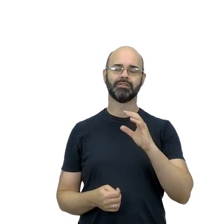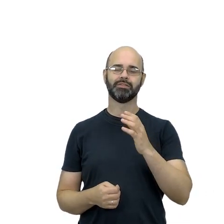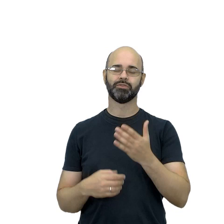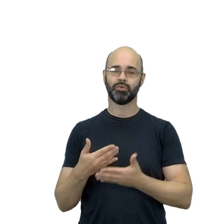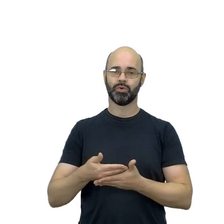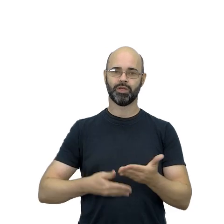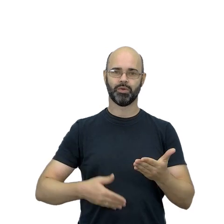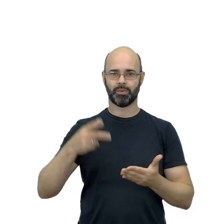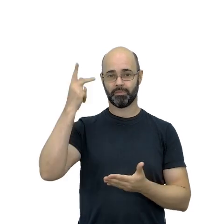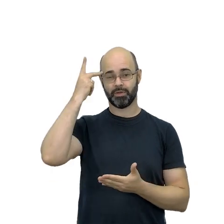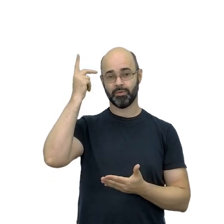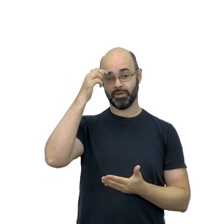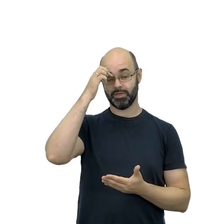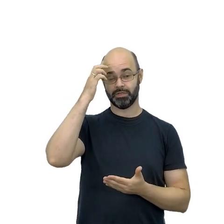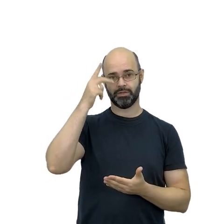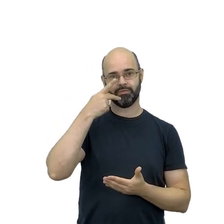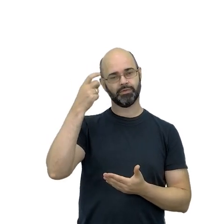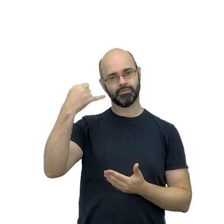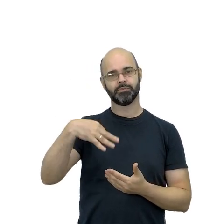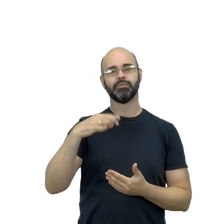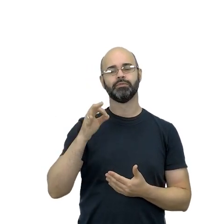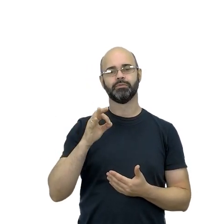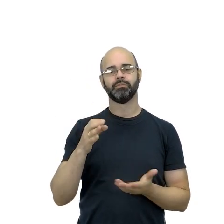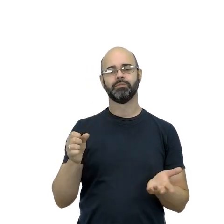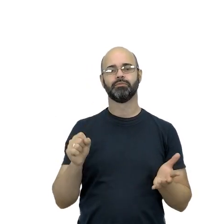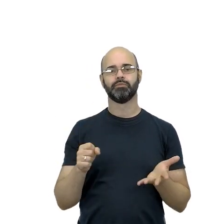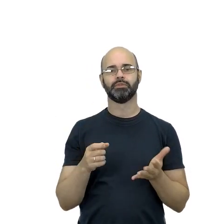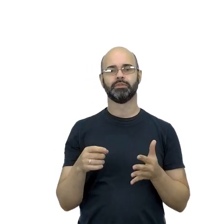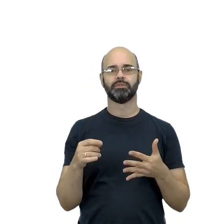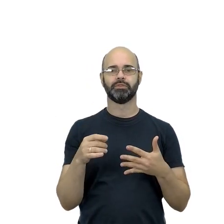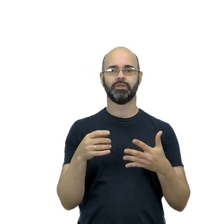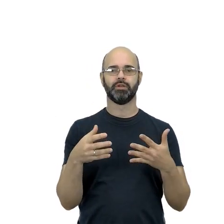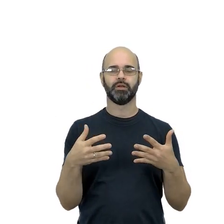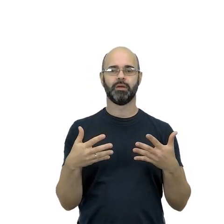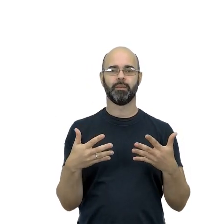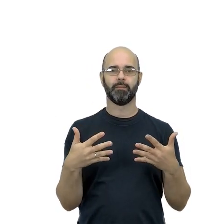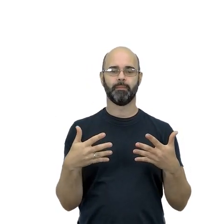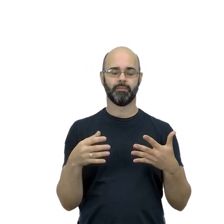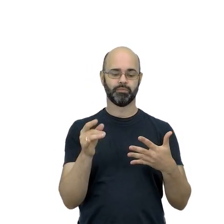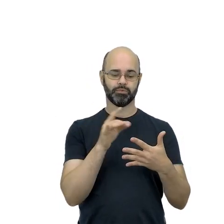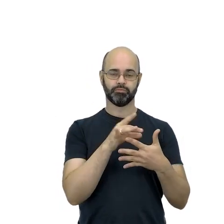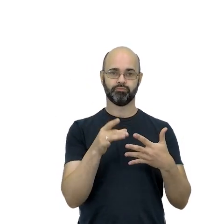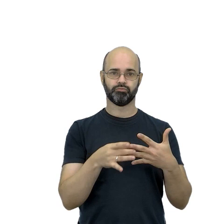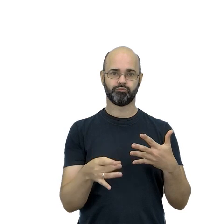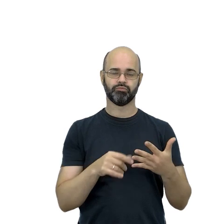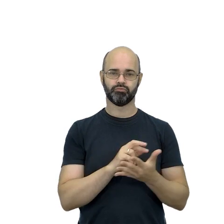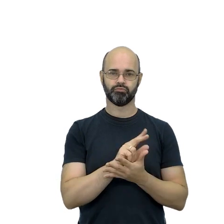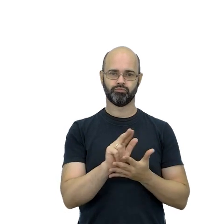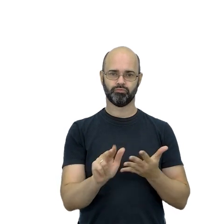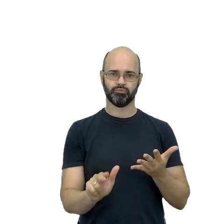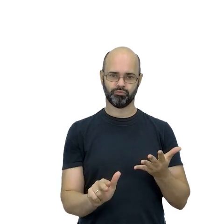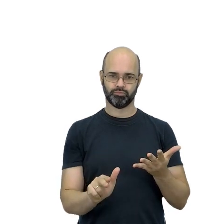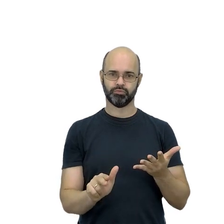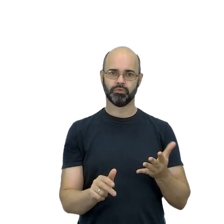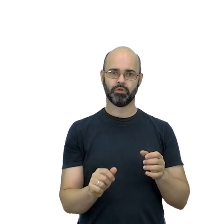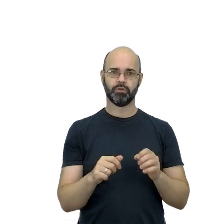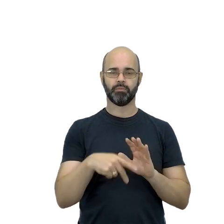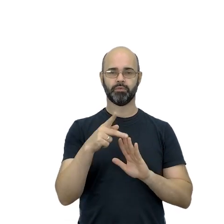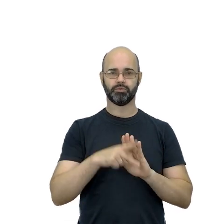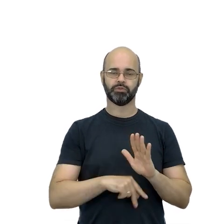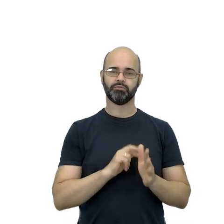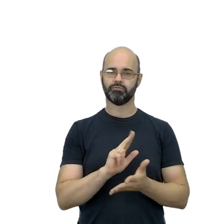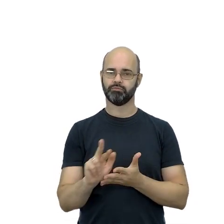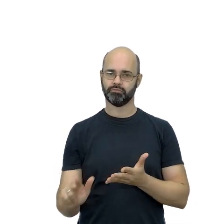ser feita por meio de temas, de eixos temáticos, não é? Integradores, e pela realização de projetos diversos, né, Márcia?